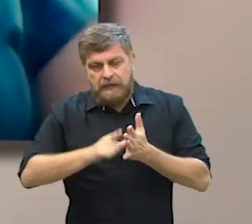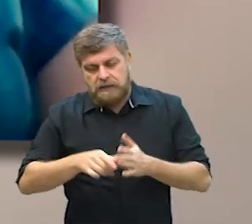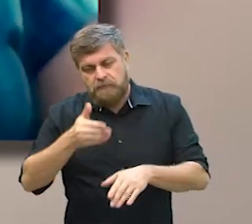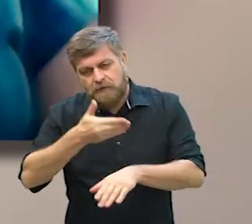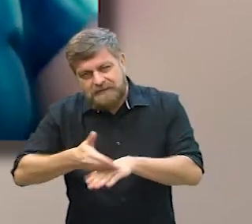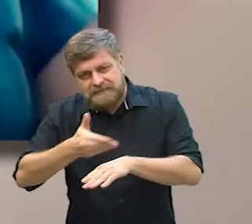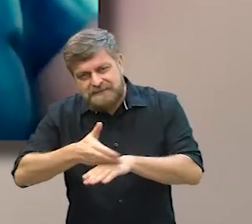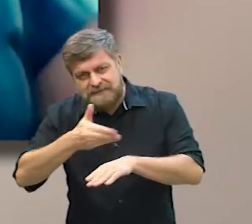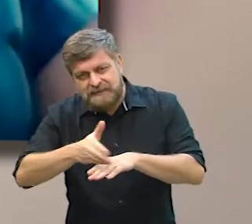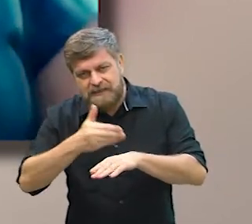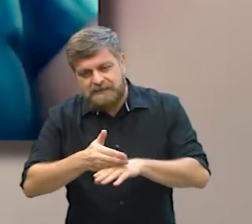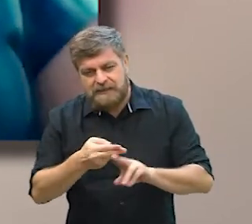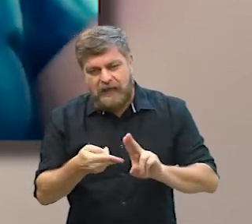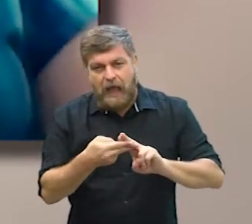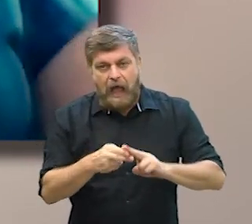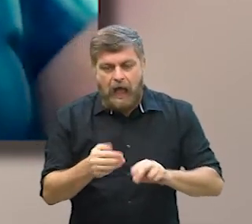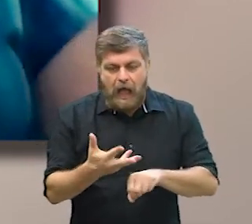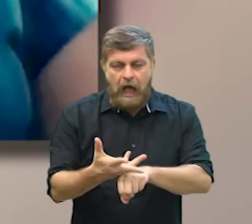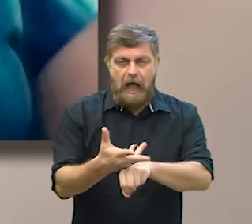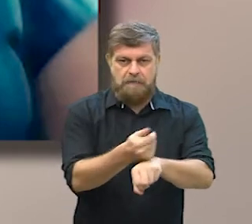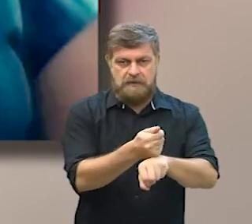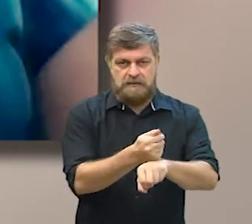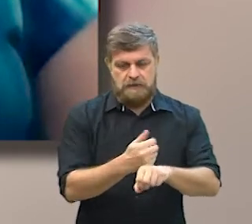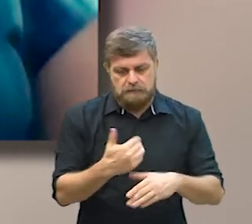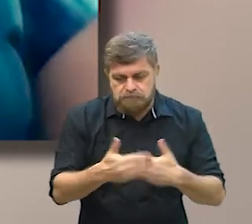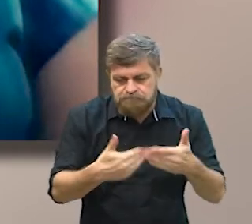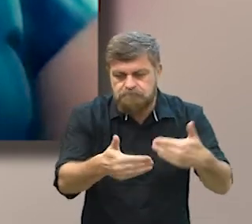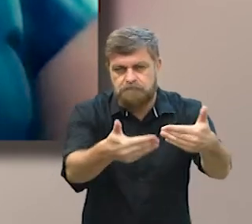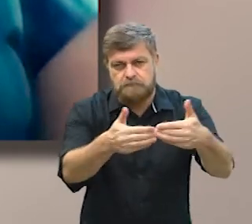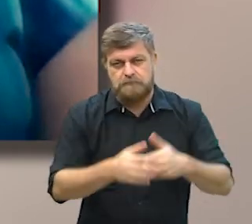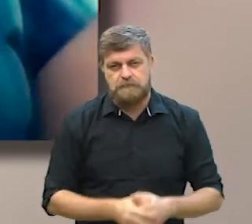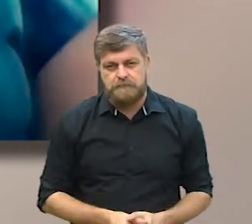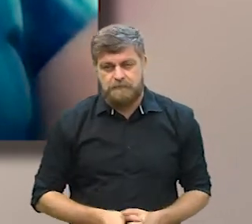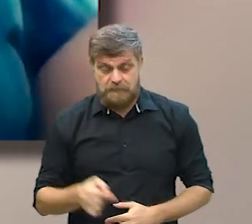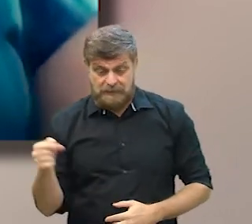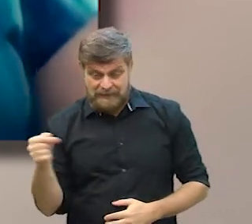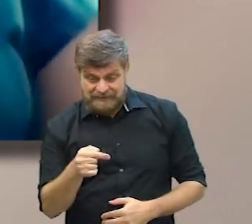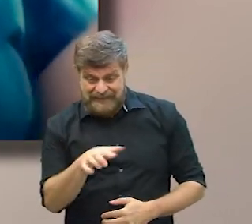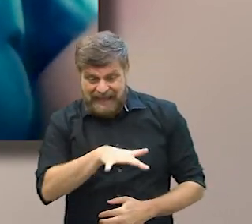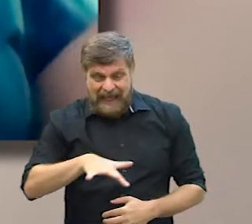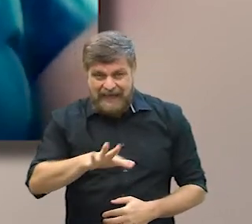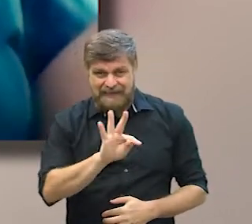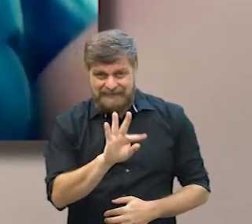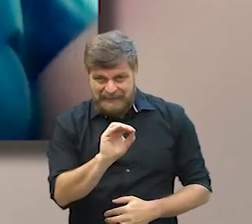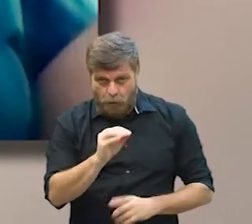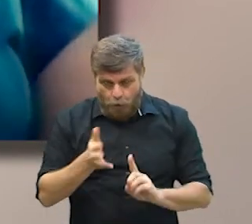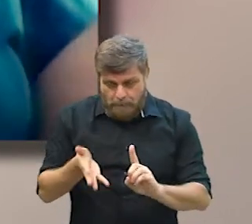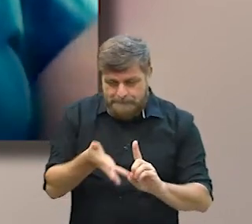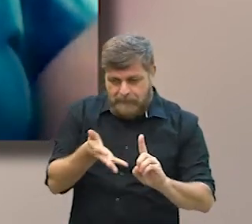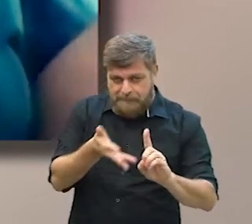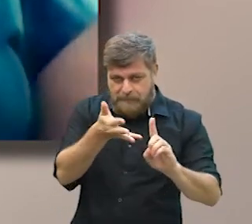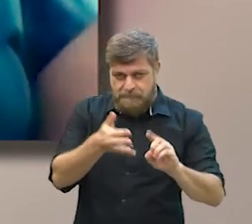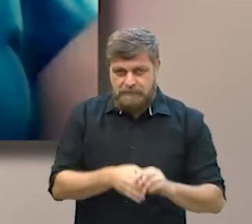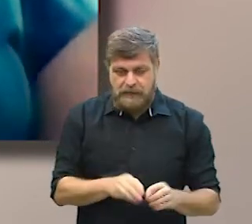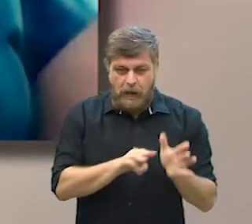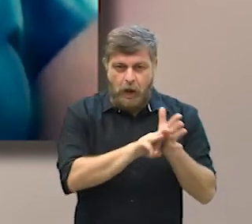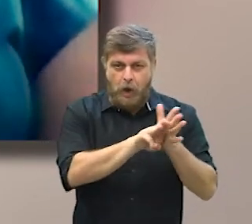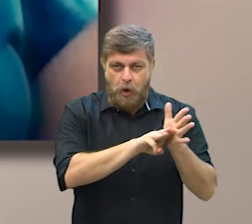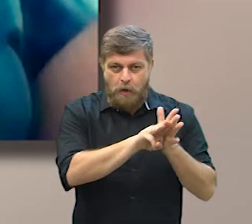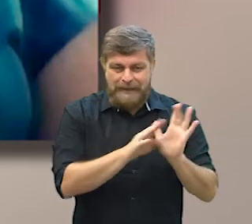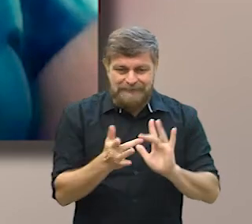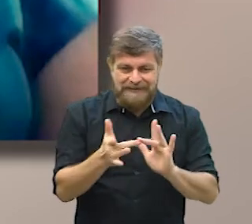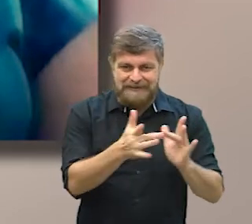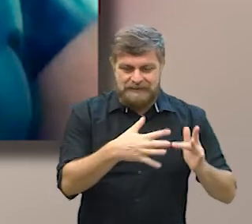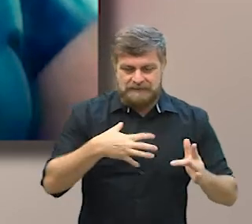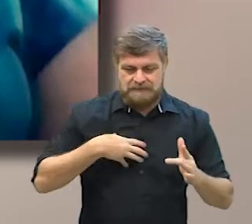aí sim você fazer um treino, muitas vezes, de uma habilidade que viria na sequência. Então, na terapia ocupacional, com essa técnica